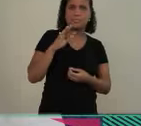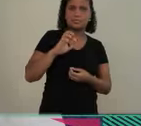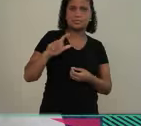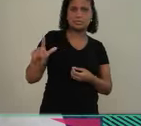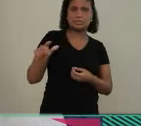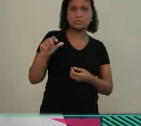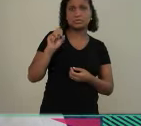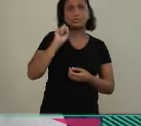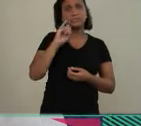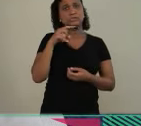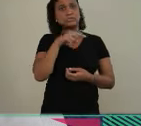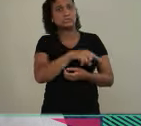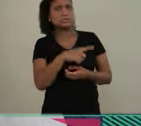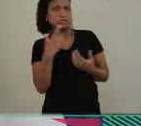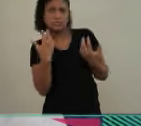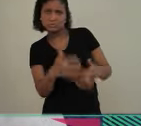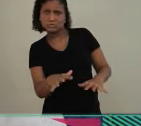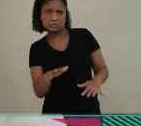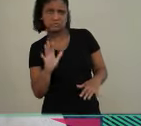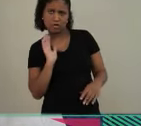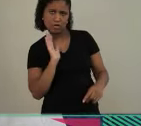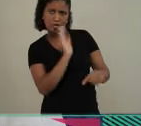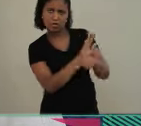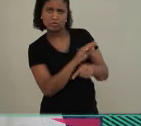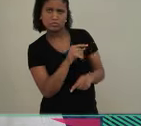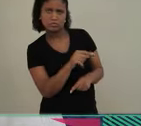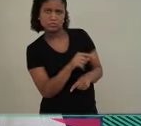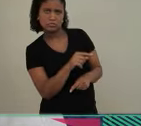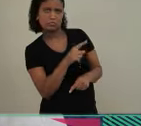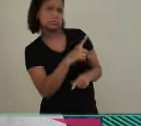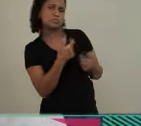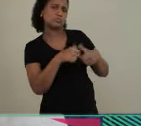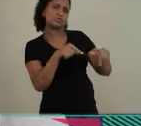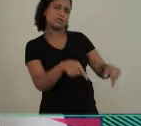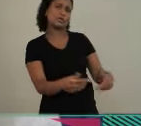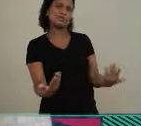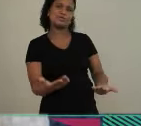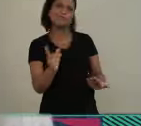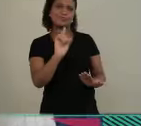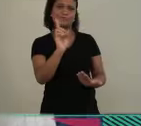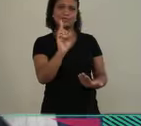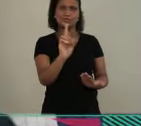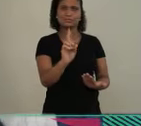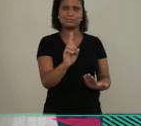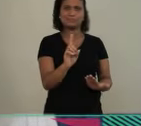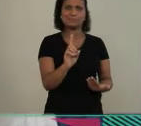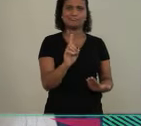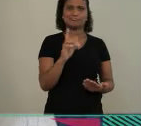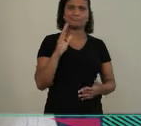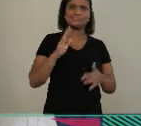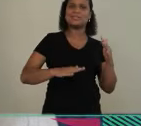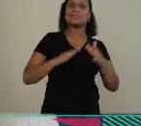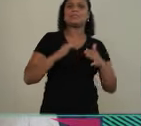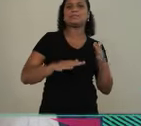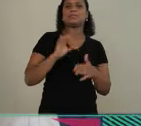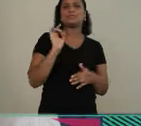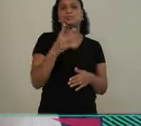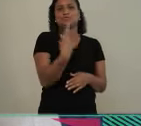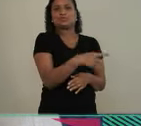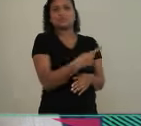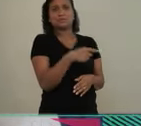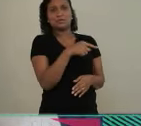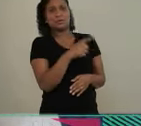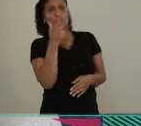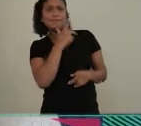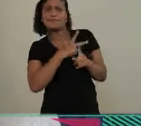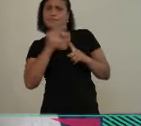ajudar, ele não estaria aqui hoje. Então dependeu só dele. Ele é o vencedor, ele é aquele guerreiro que